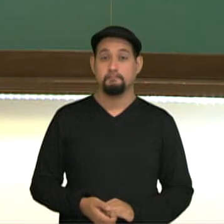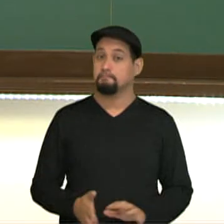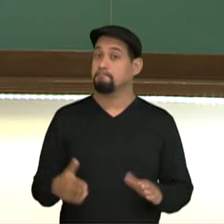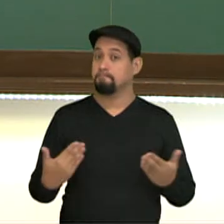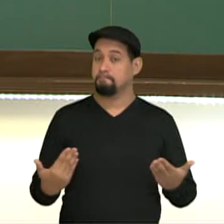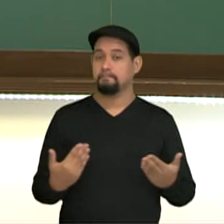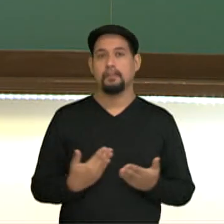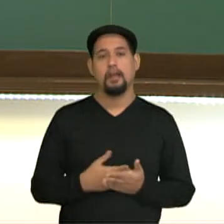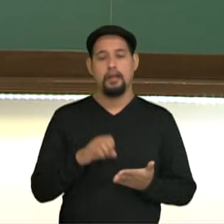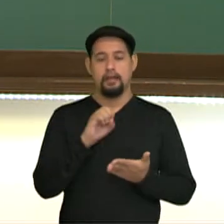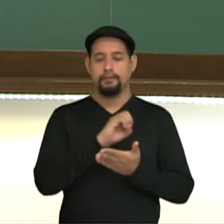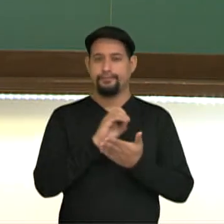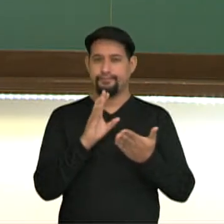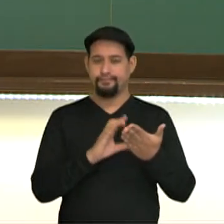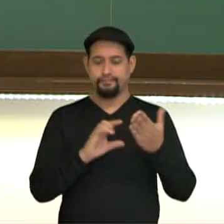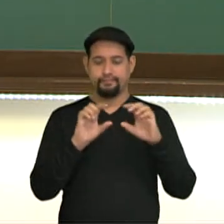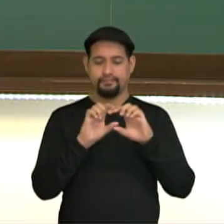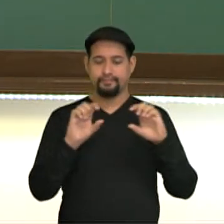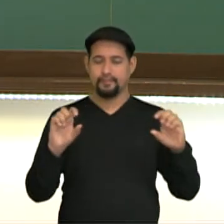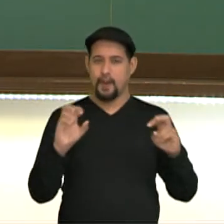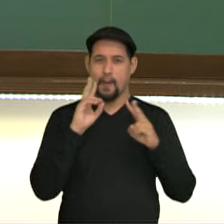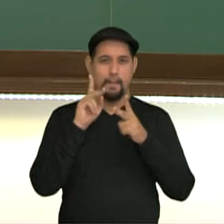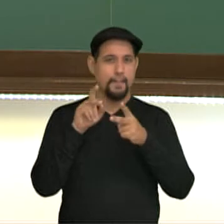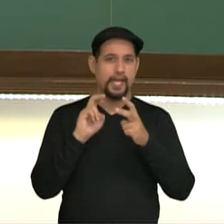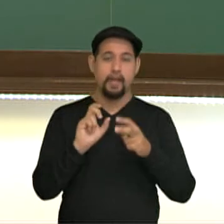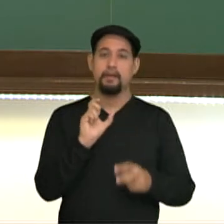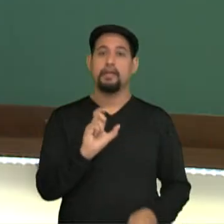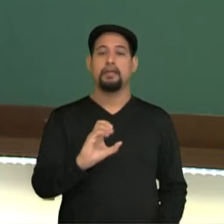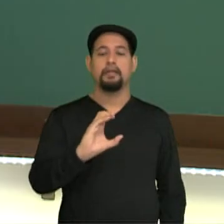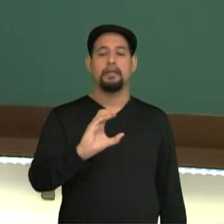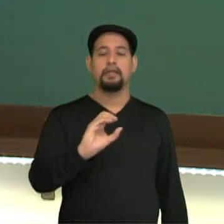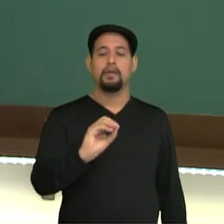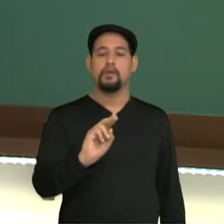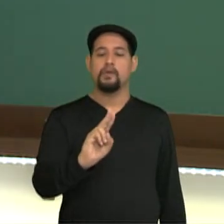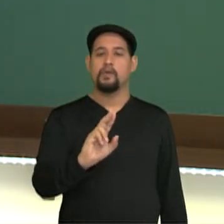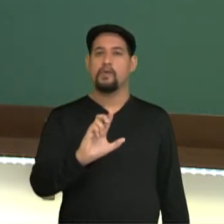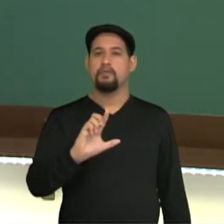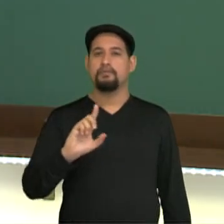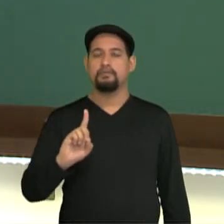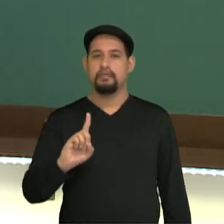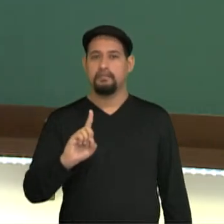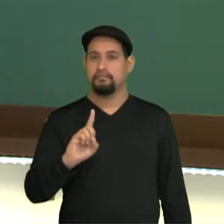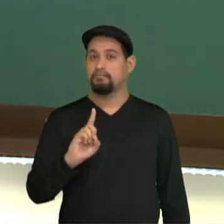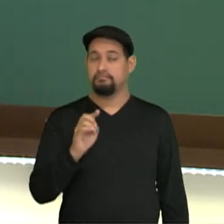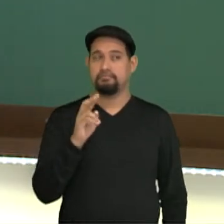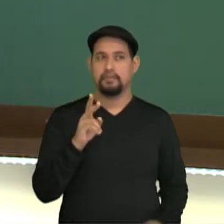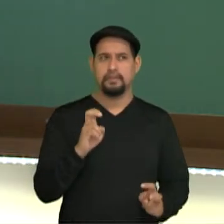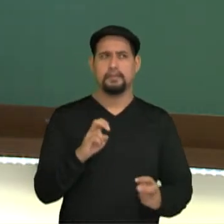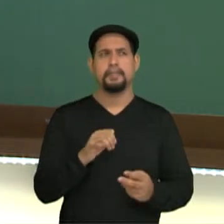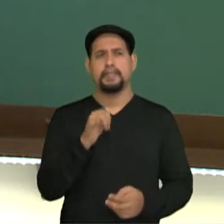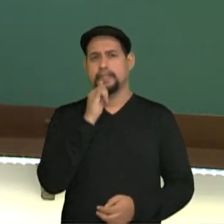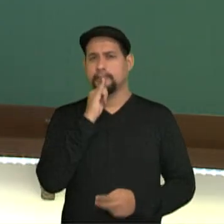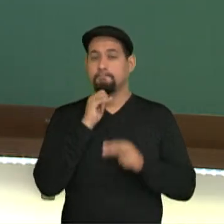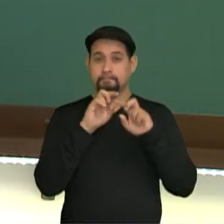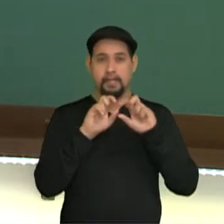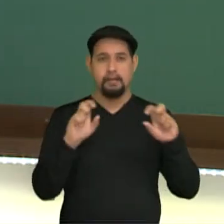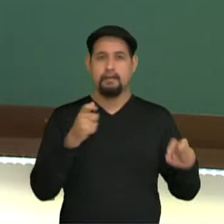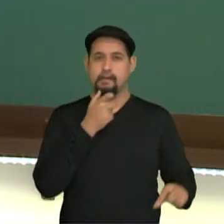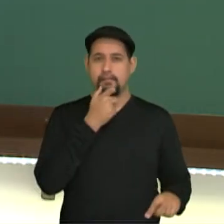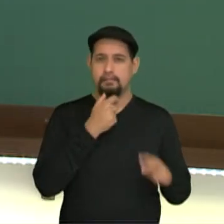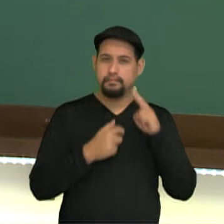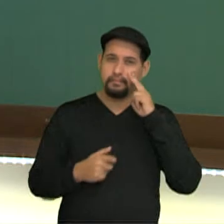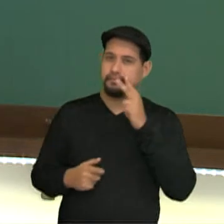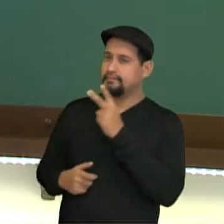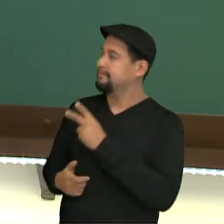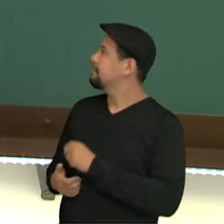na nossa tirinha, observando a expressão could, né, na sentença ali. I don't suppose we could discuss